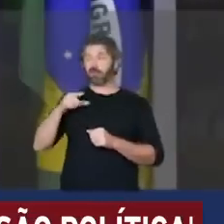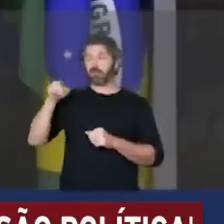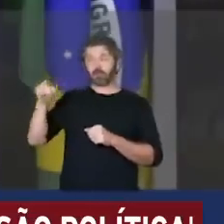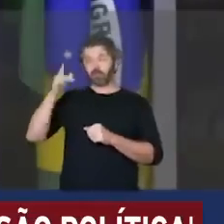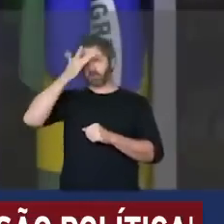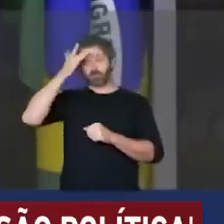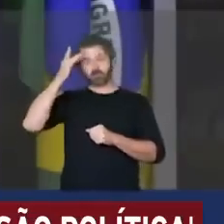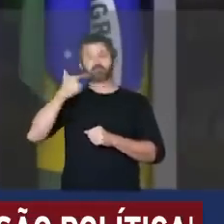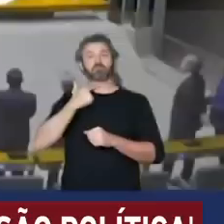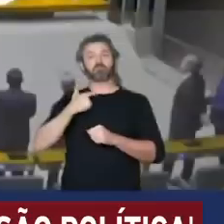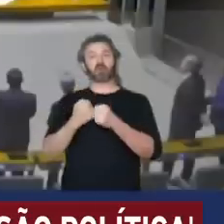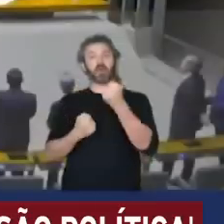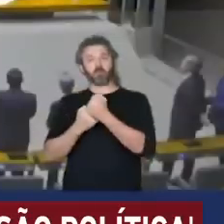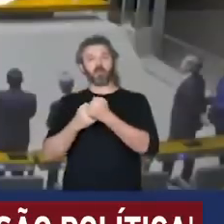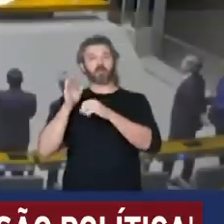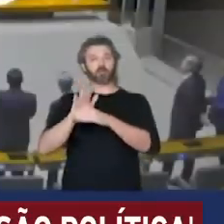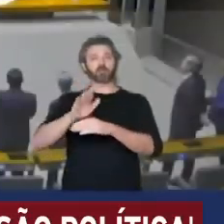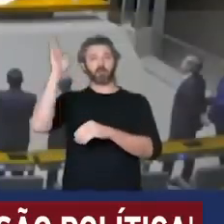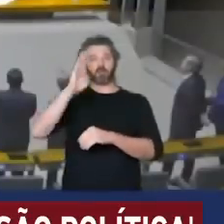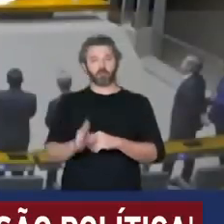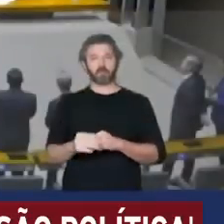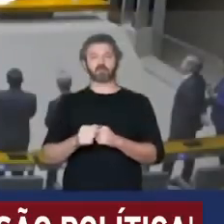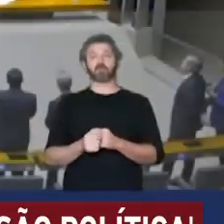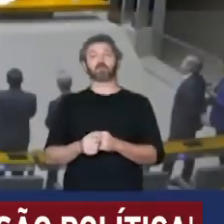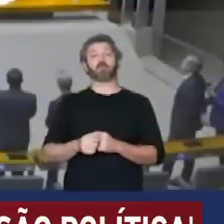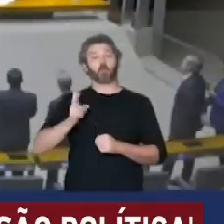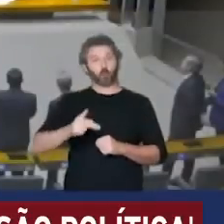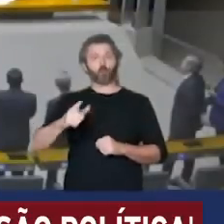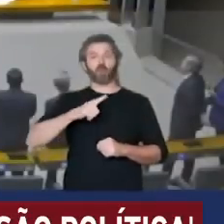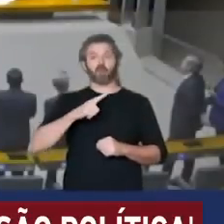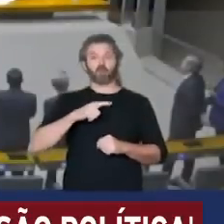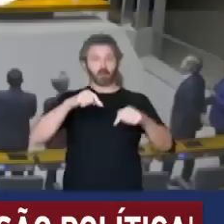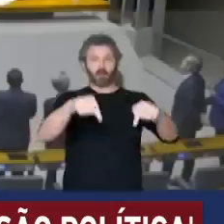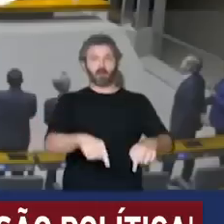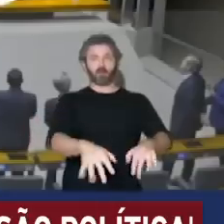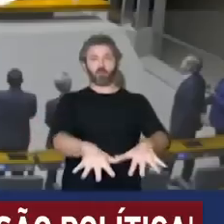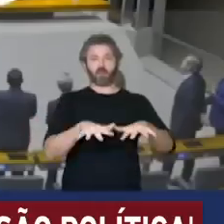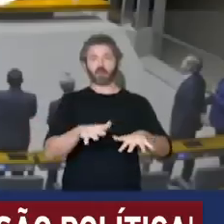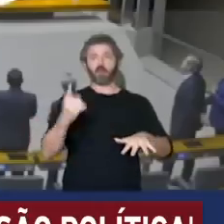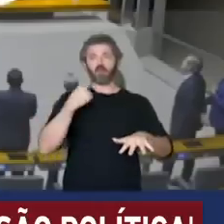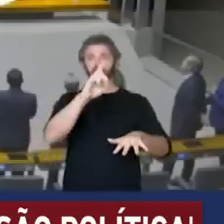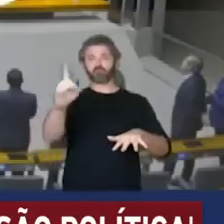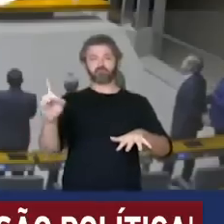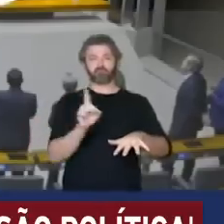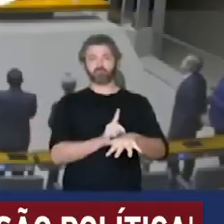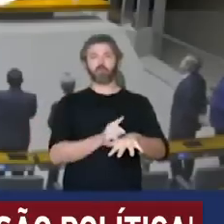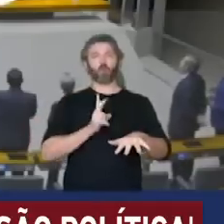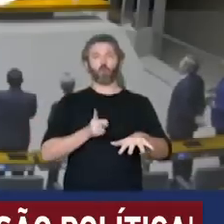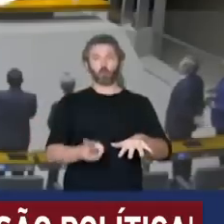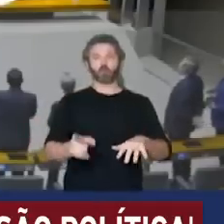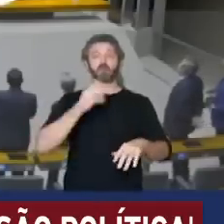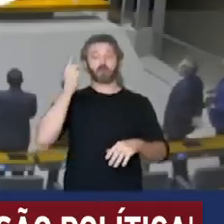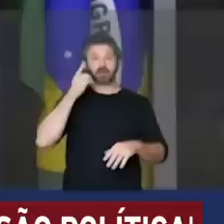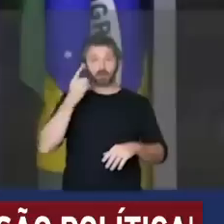mesa alguém disposto a ajudar o Brasil. E o senhor seguirá tendo, aqui embaixo no plenário, de onde nunca saí,